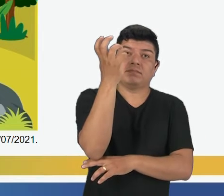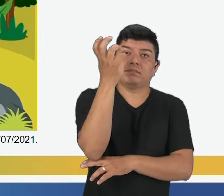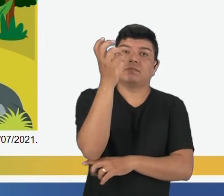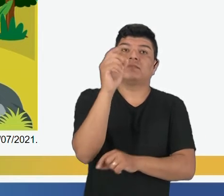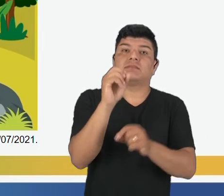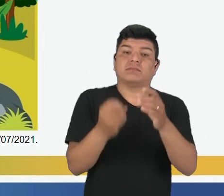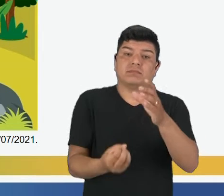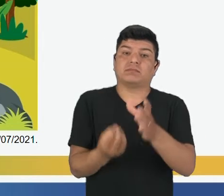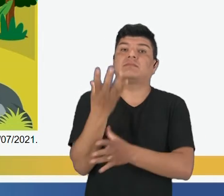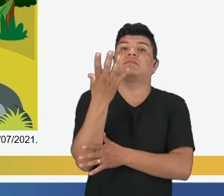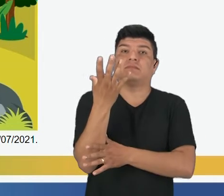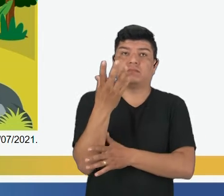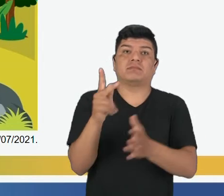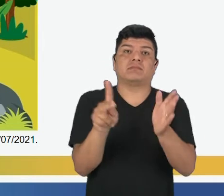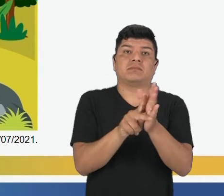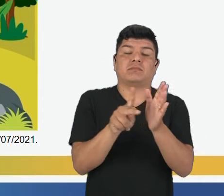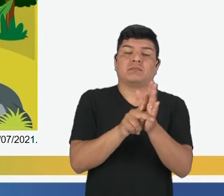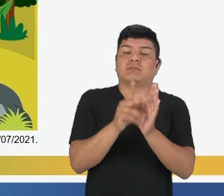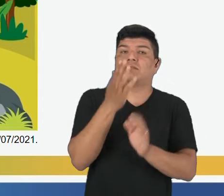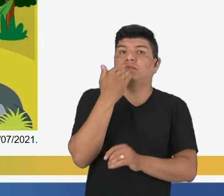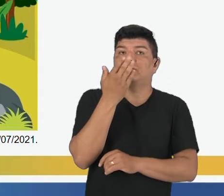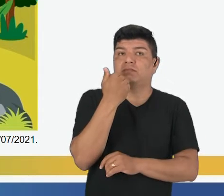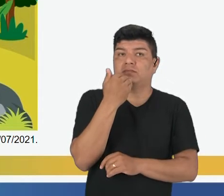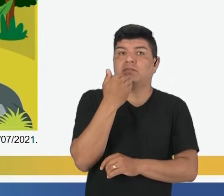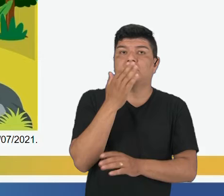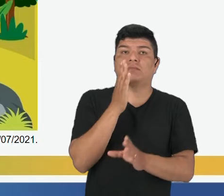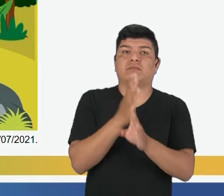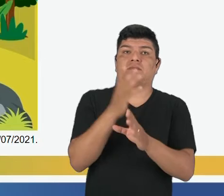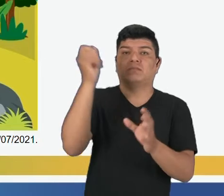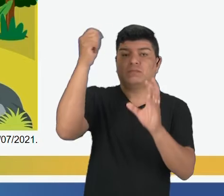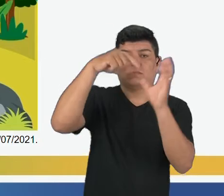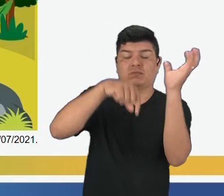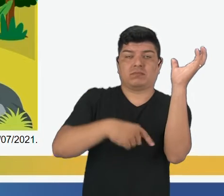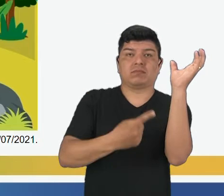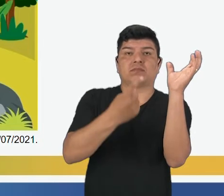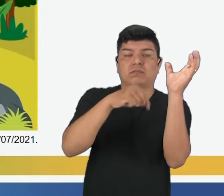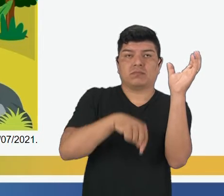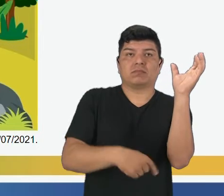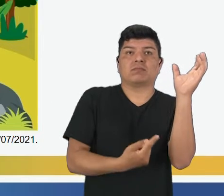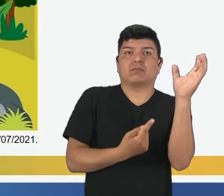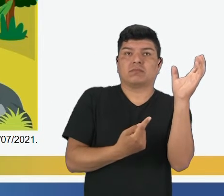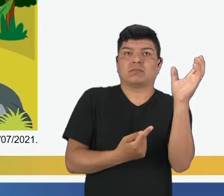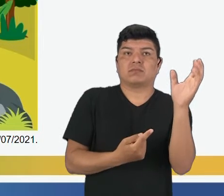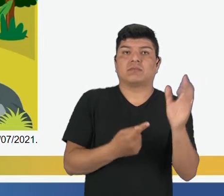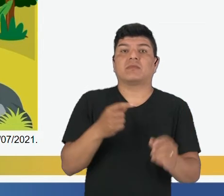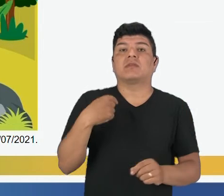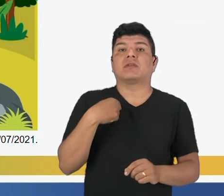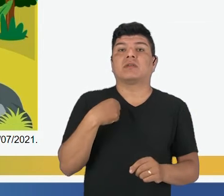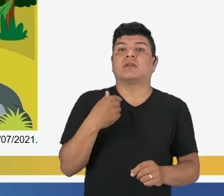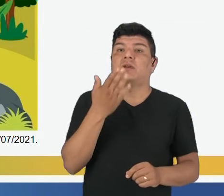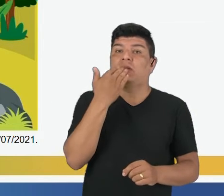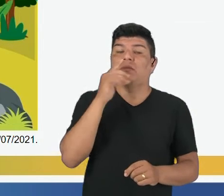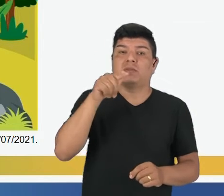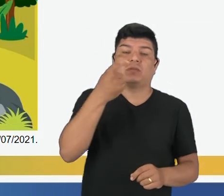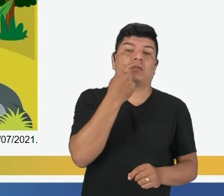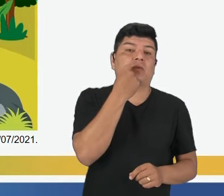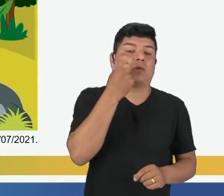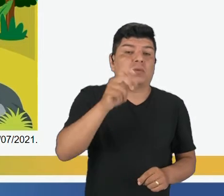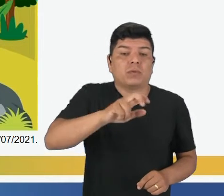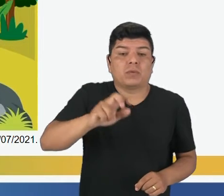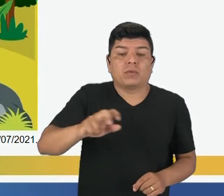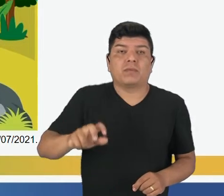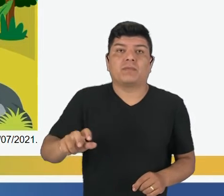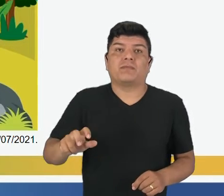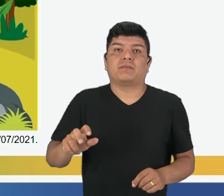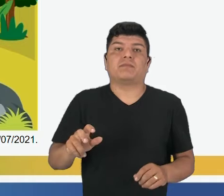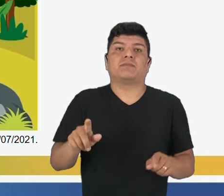alimentar, pois é capaz de produzir seu próprio alimento por meio da fotossíntese. Ela serve de alimento para o rato, o qual se